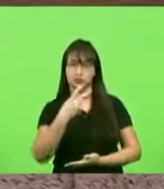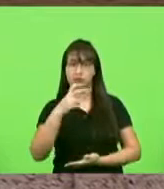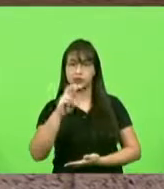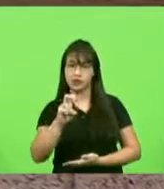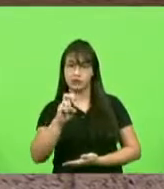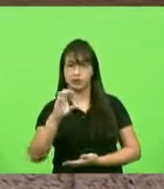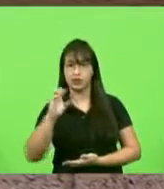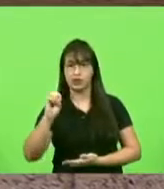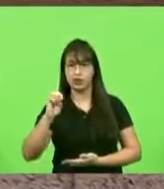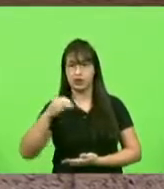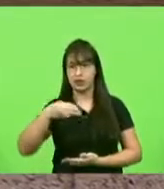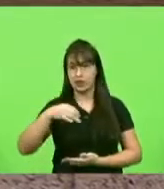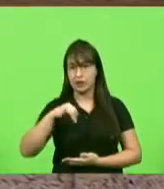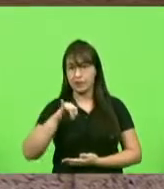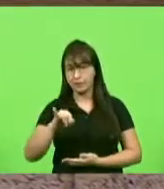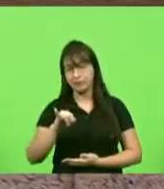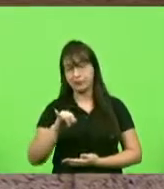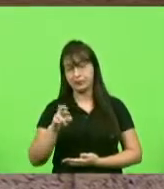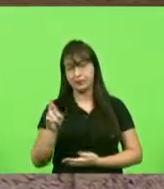Mas, se somar